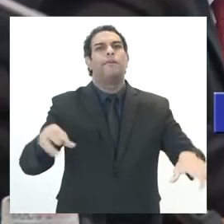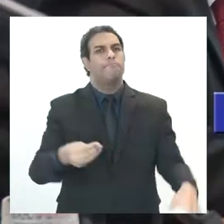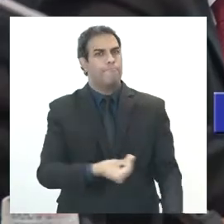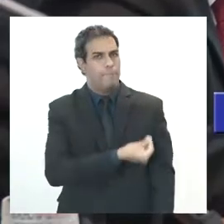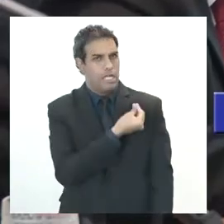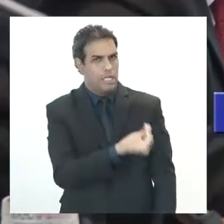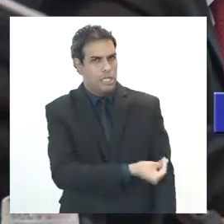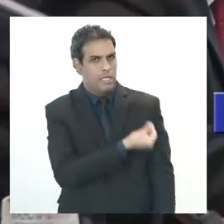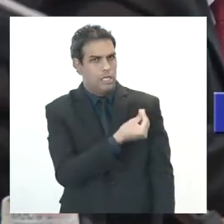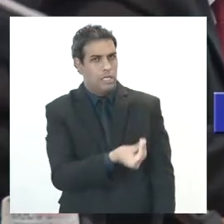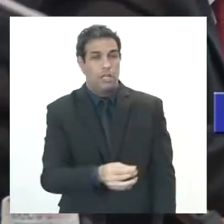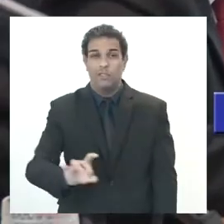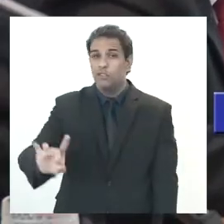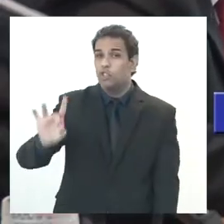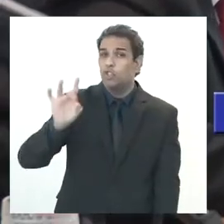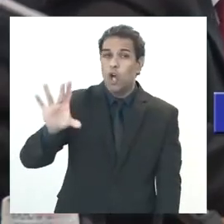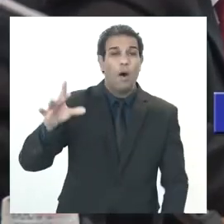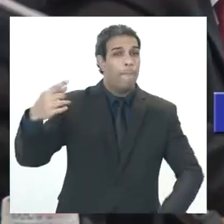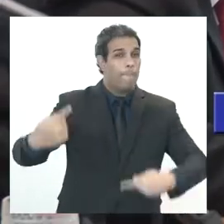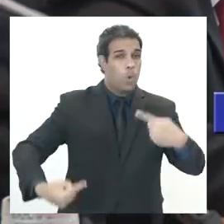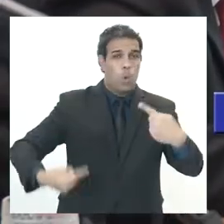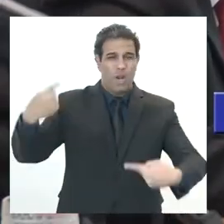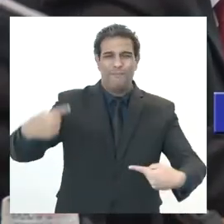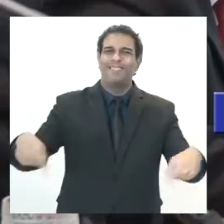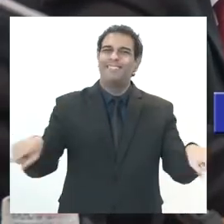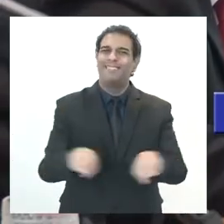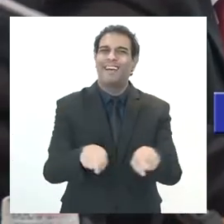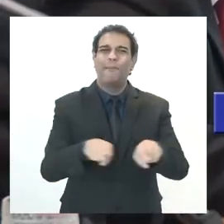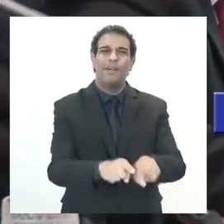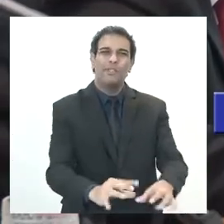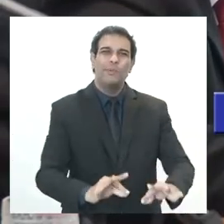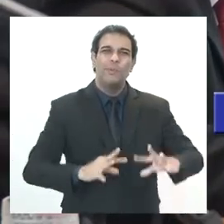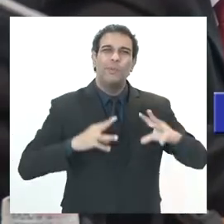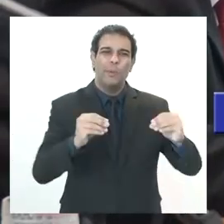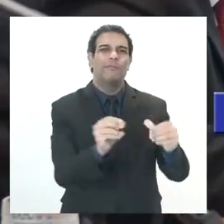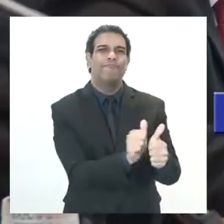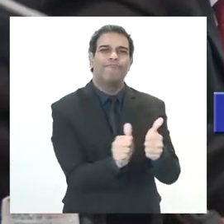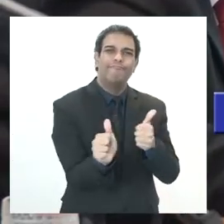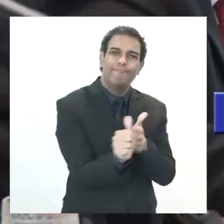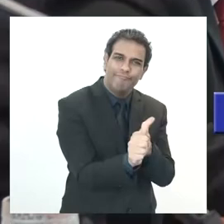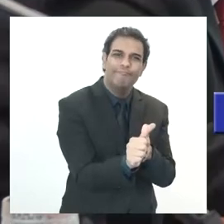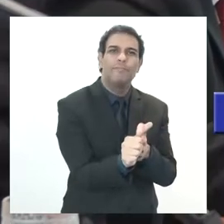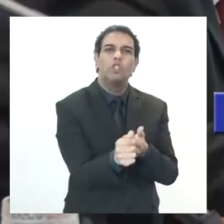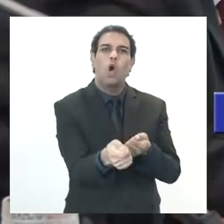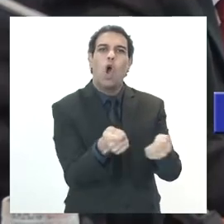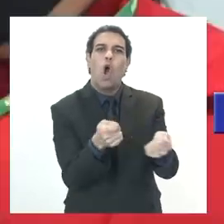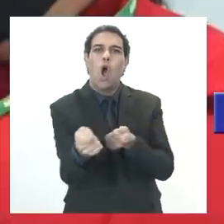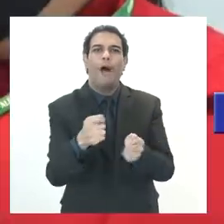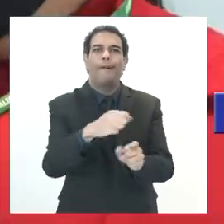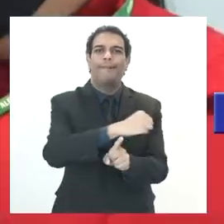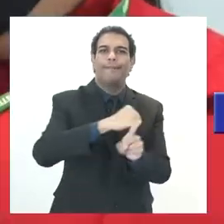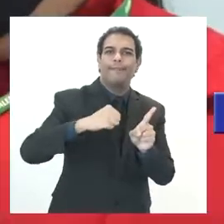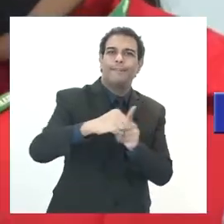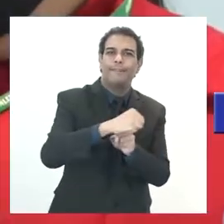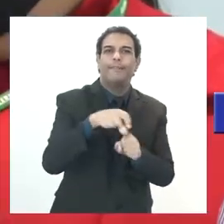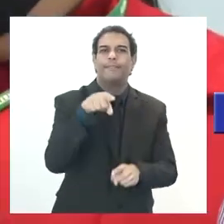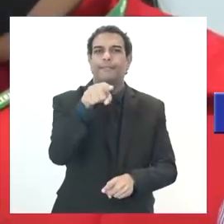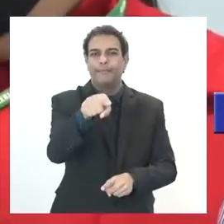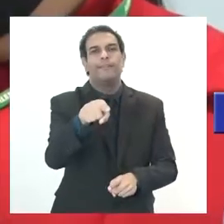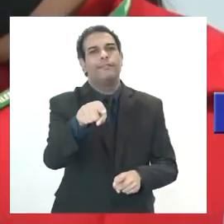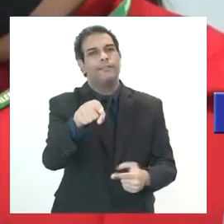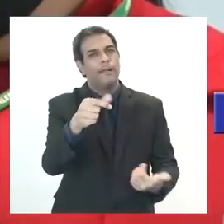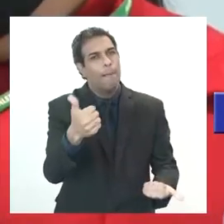participação a política mas a todas as protagonistas do controle e a gente conta com seu